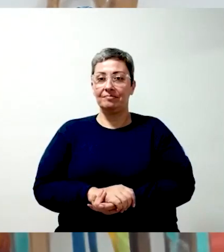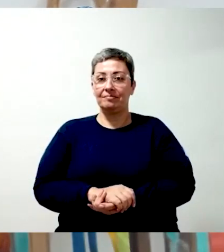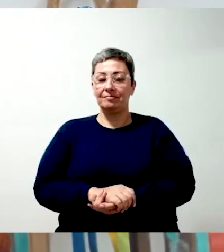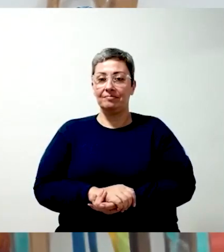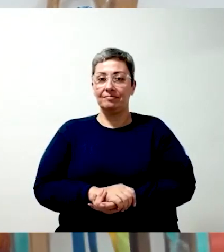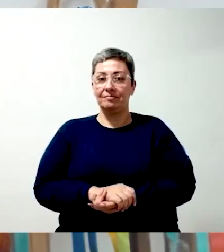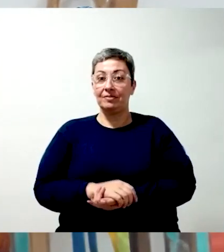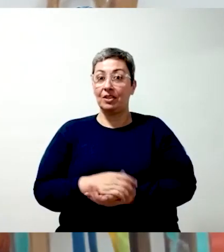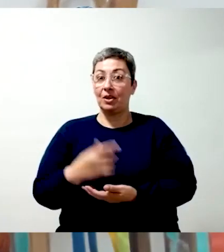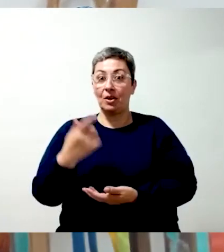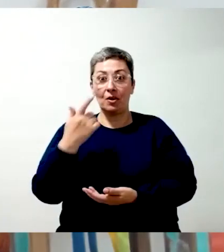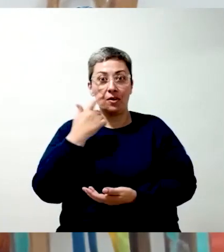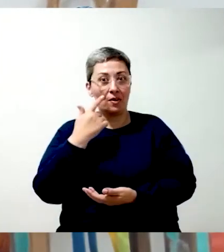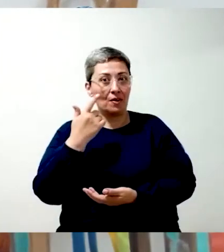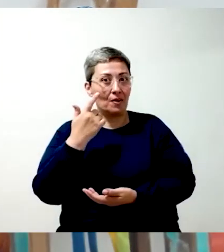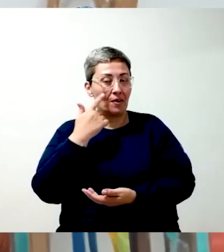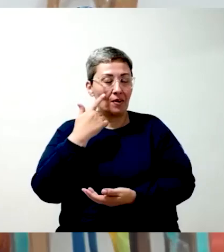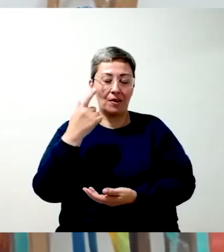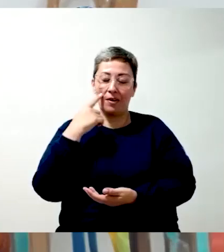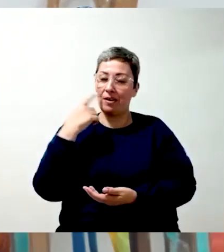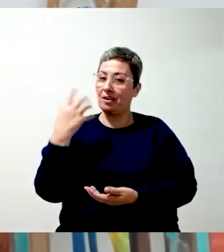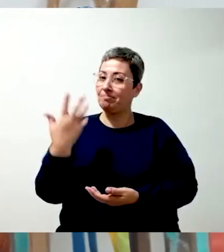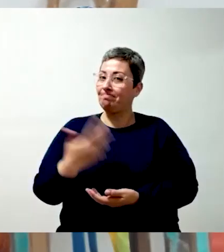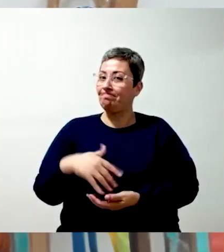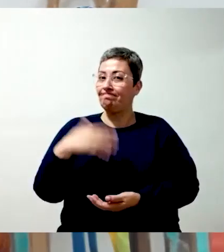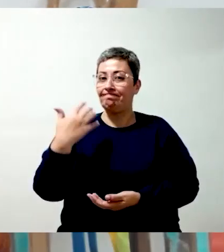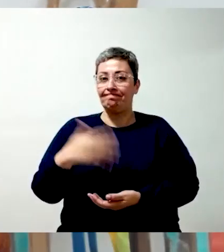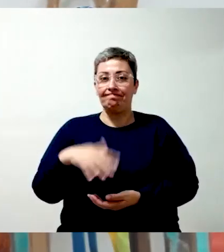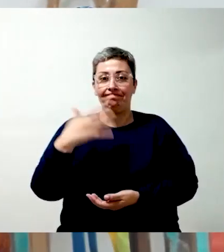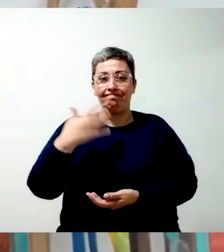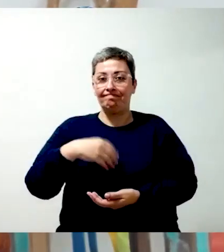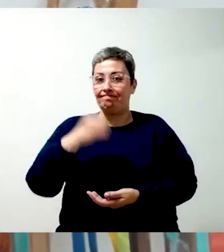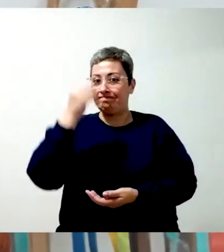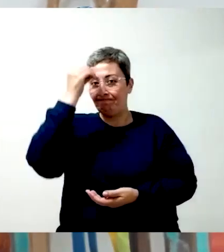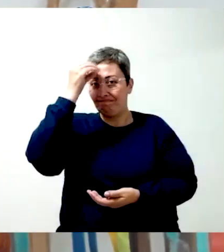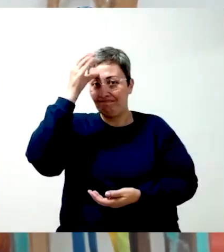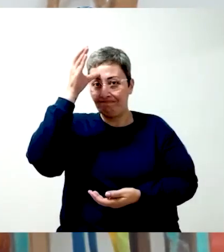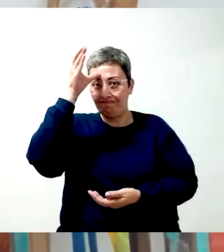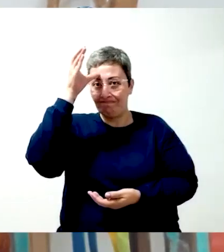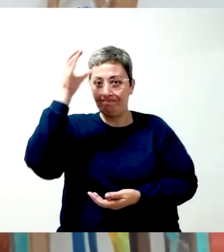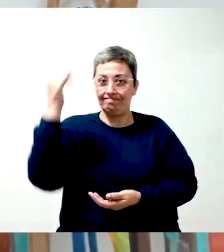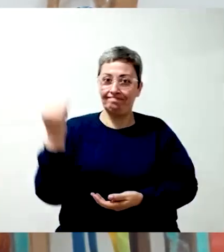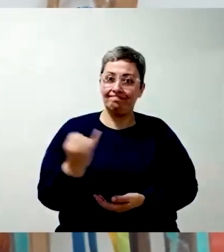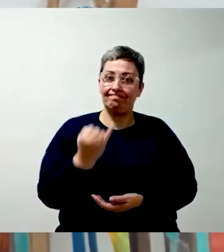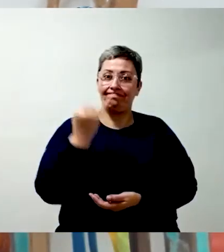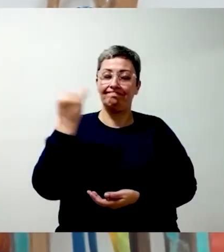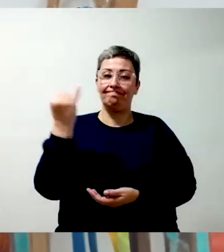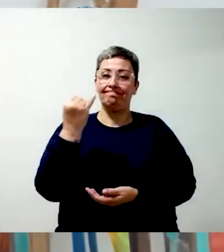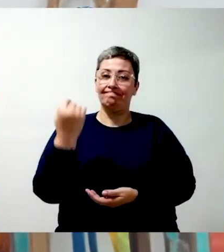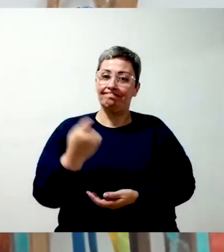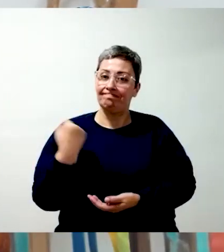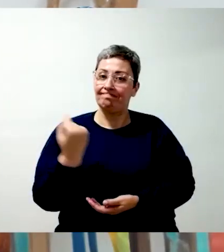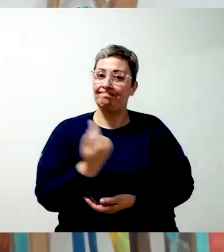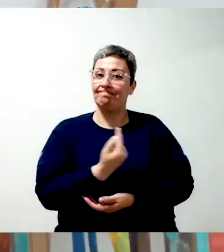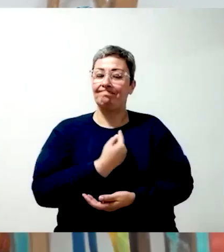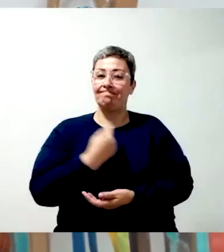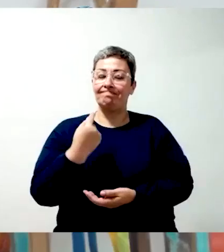Olha só que conhecimento importante importante para a gente.